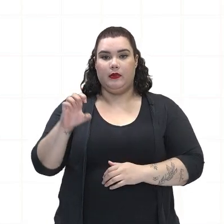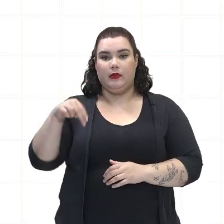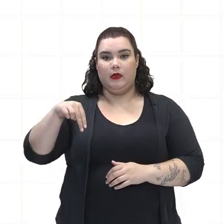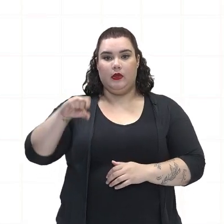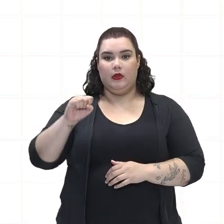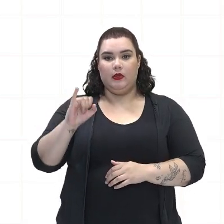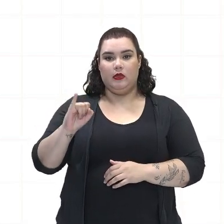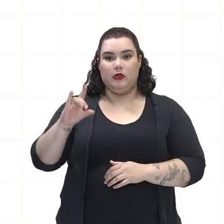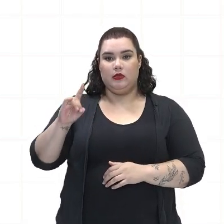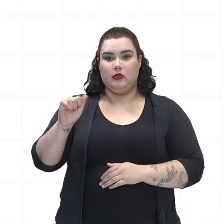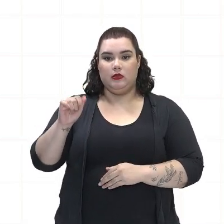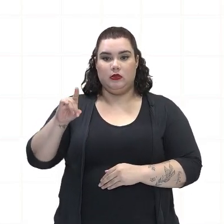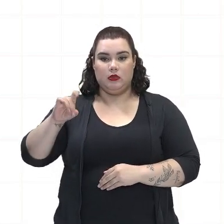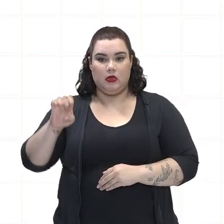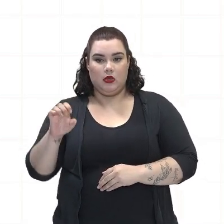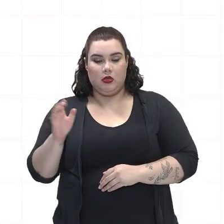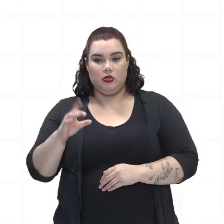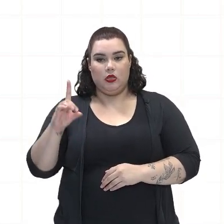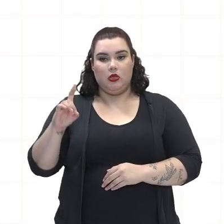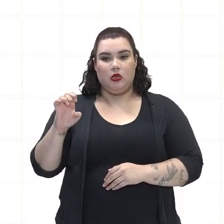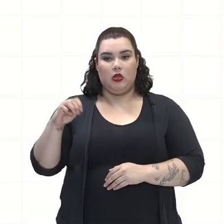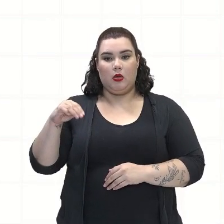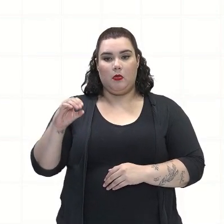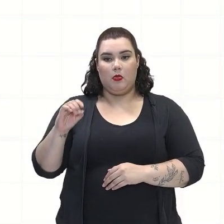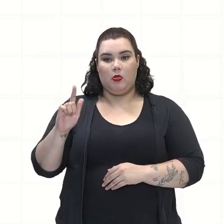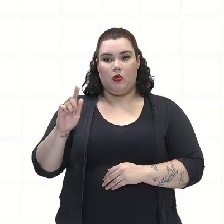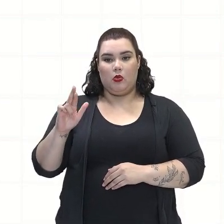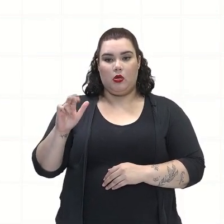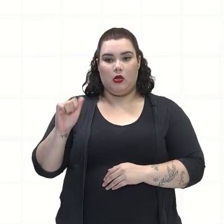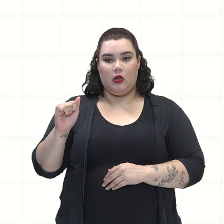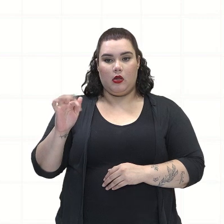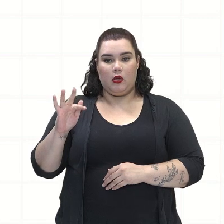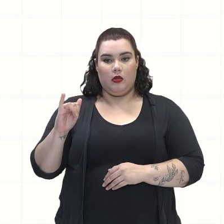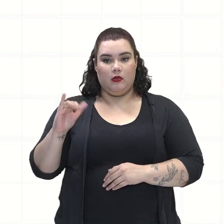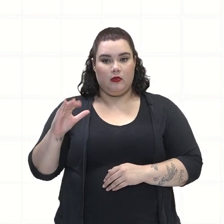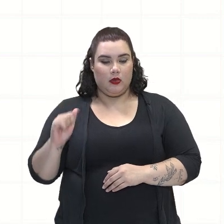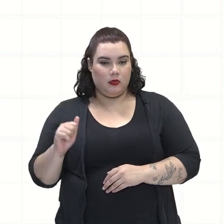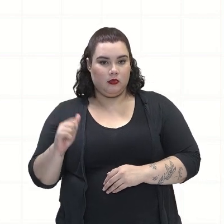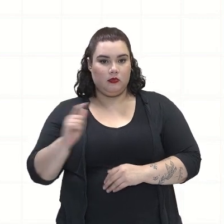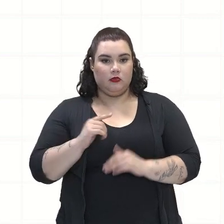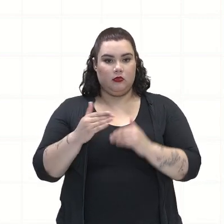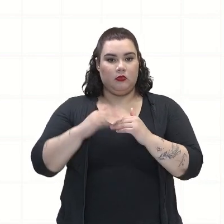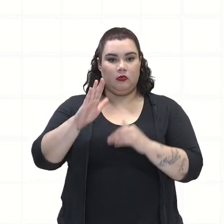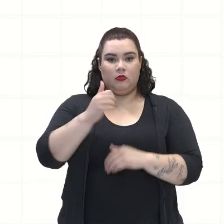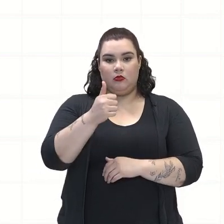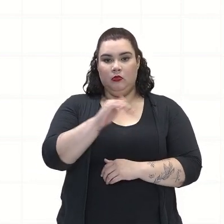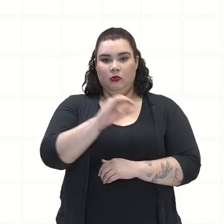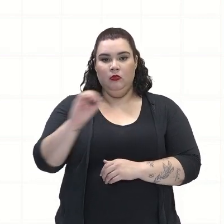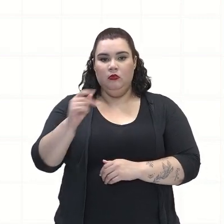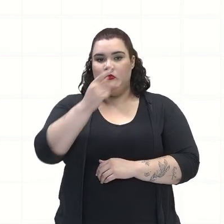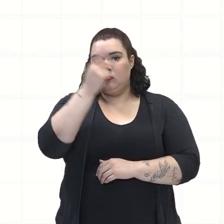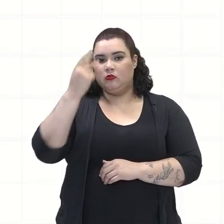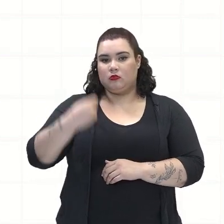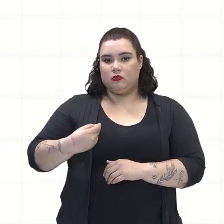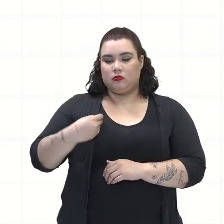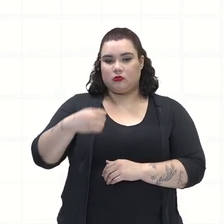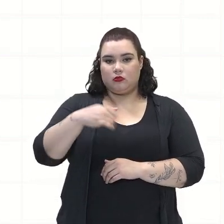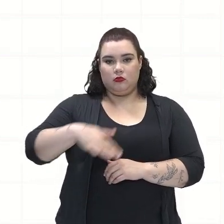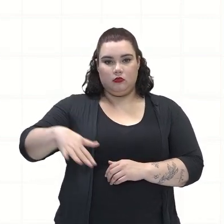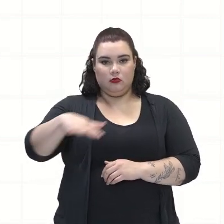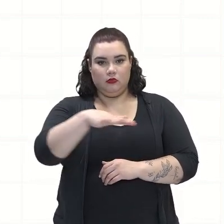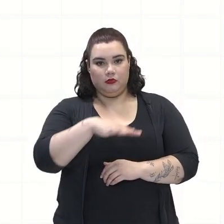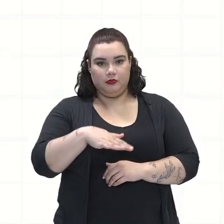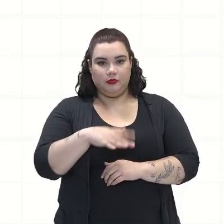aí exatamente essa característica. Quando a gente tem mais de 100 habitantes por quilômetro quadrado, a gente vê